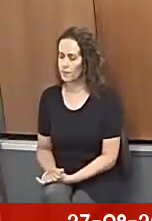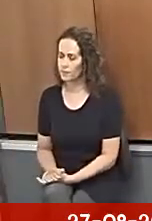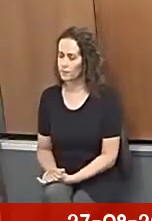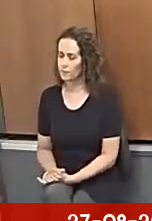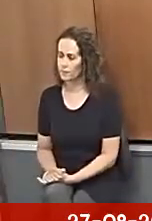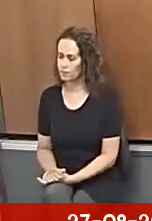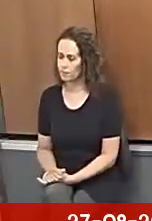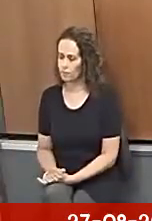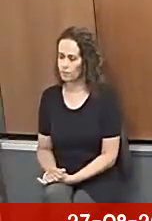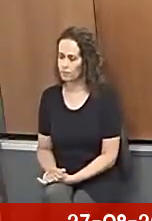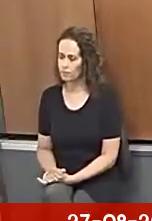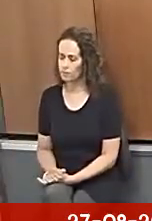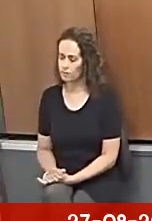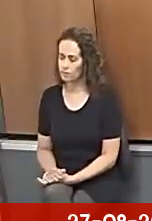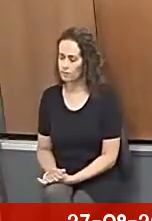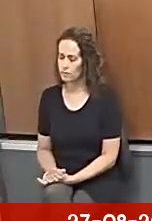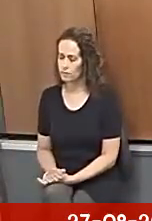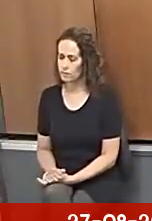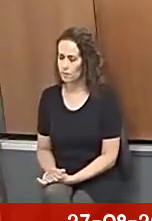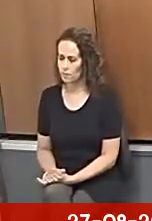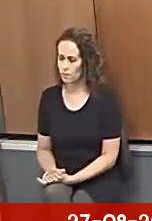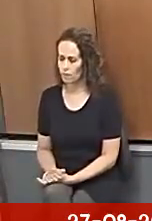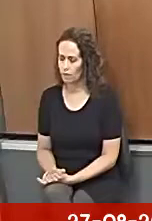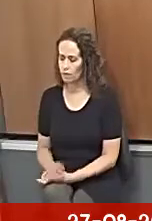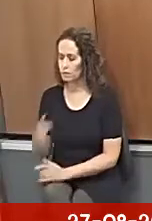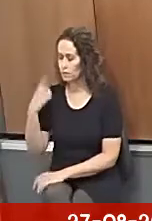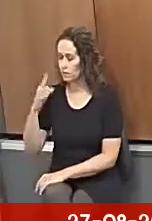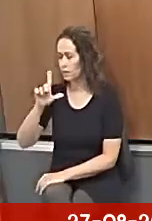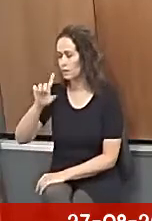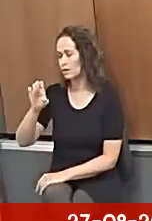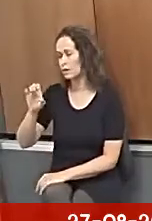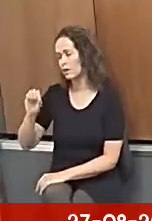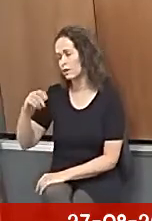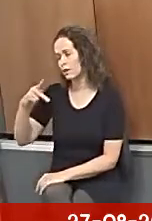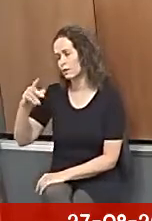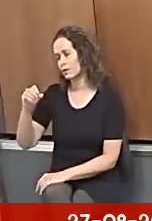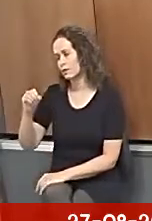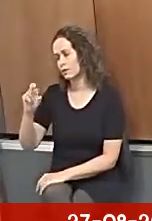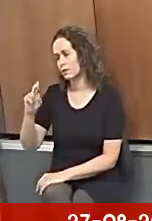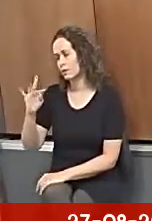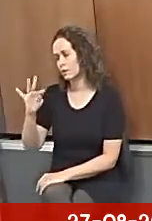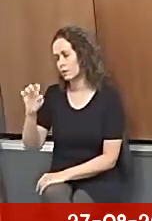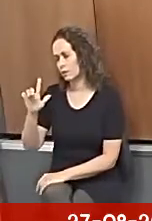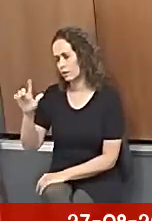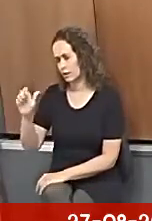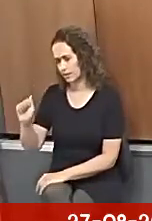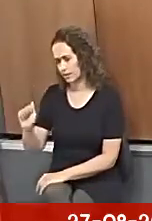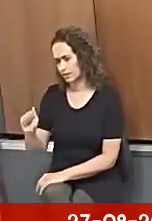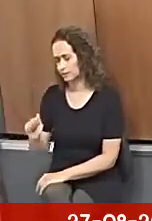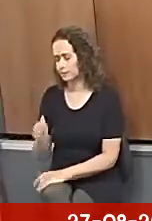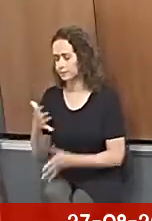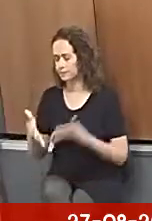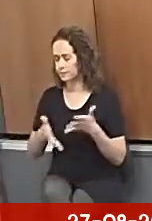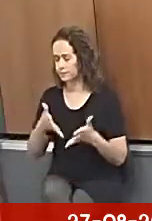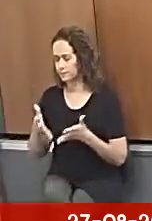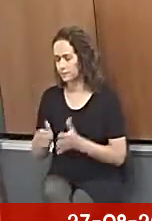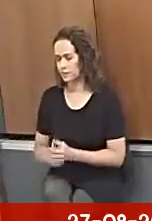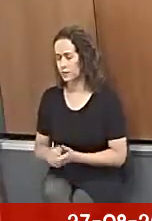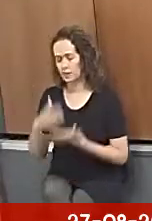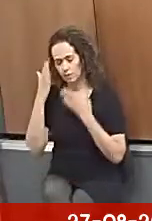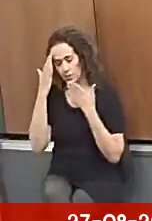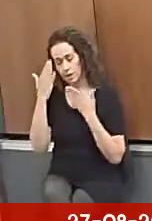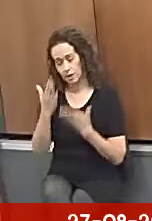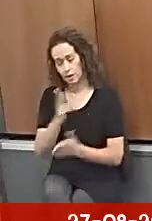rock então vou passar aqui o deputado leo portela para fazer que o uso da palavra obrigado presidente